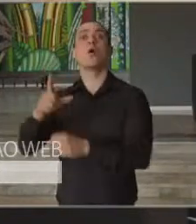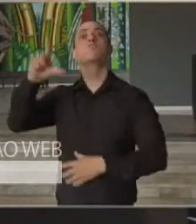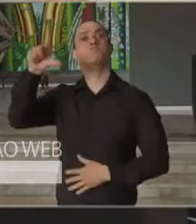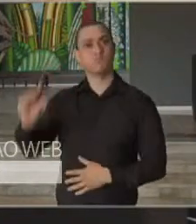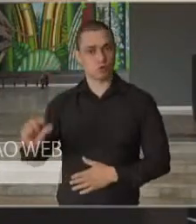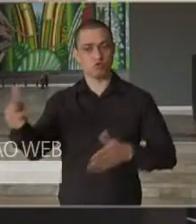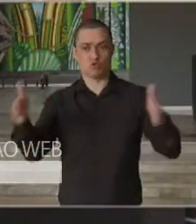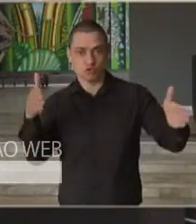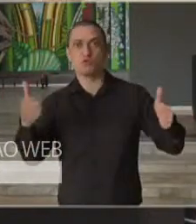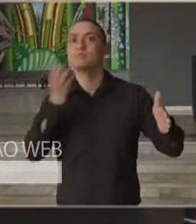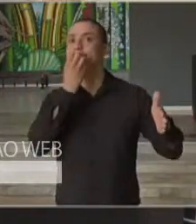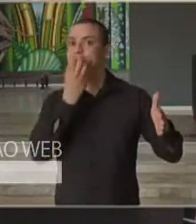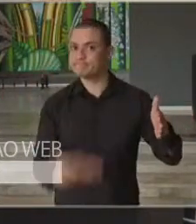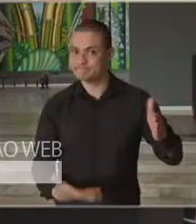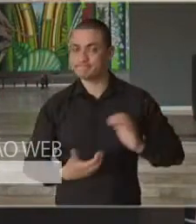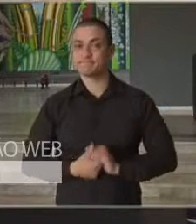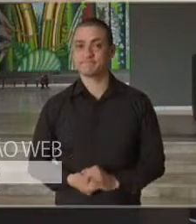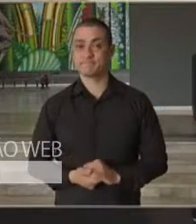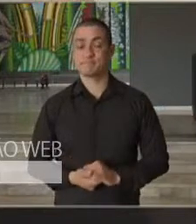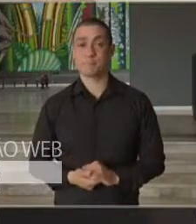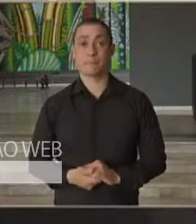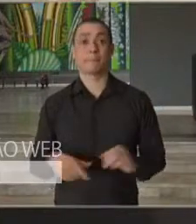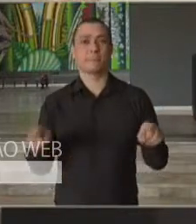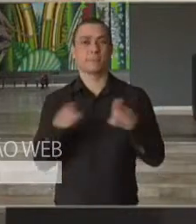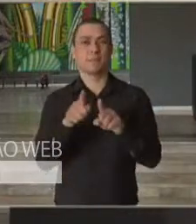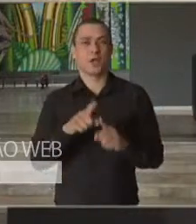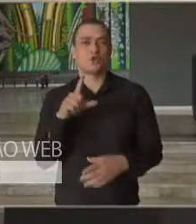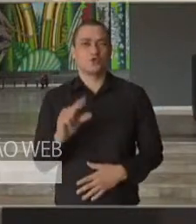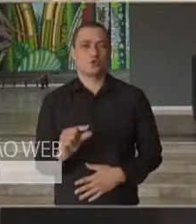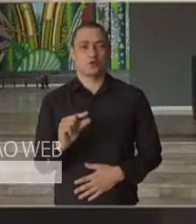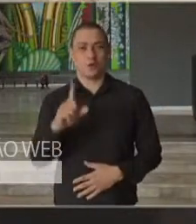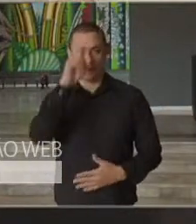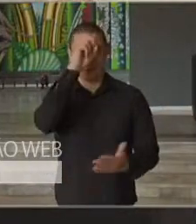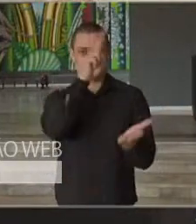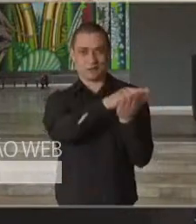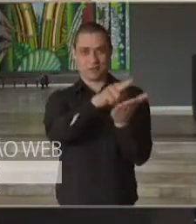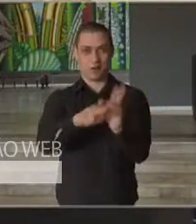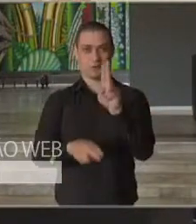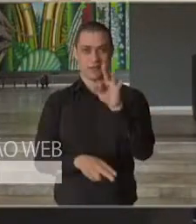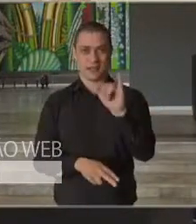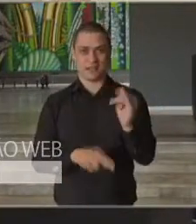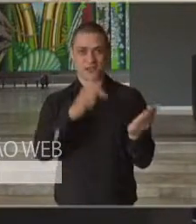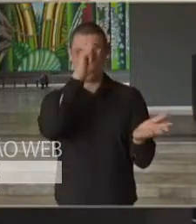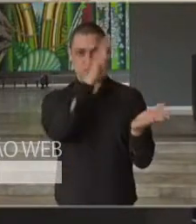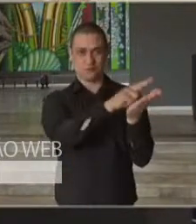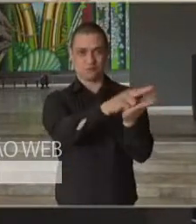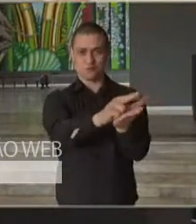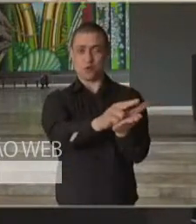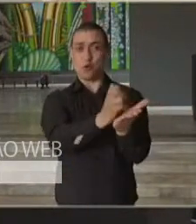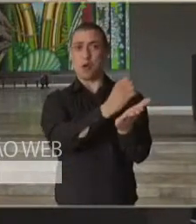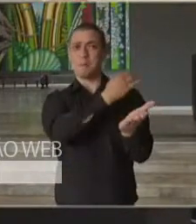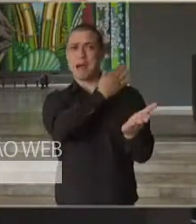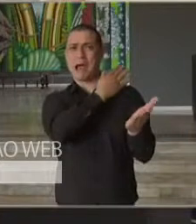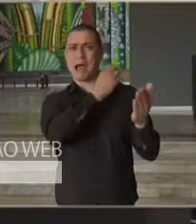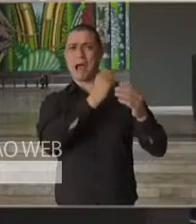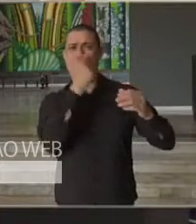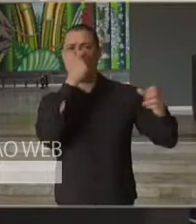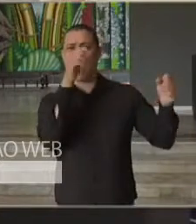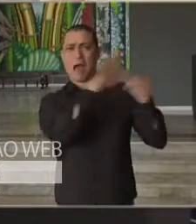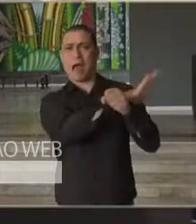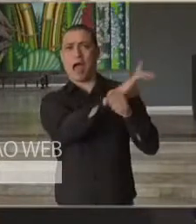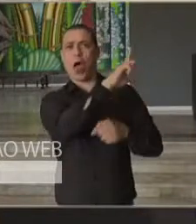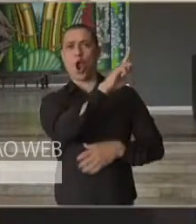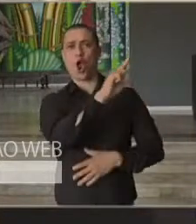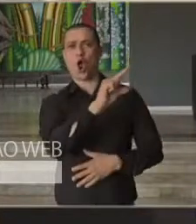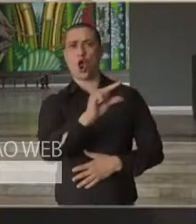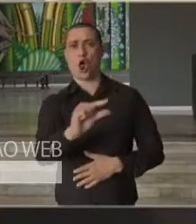desse período. Além disso, o menor índice de ocupação de leitos de UTI no estado de São Paulo, desde o início do Plano São